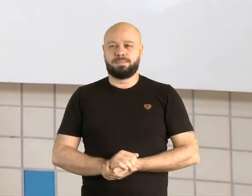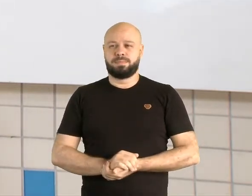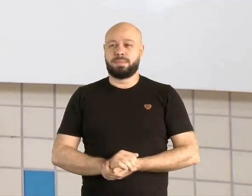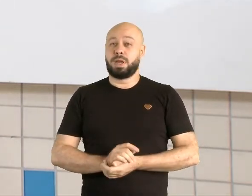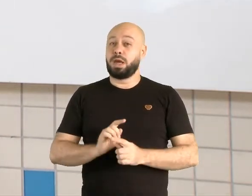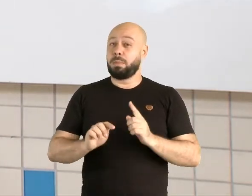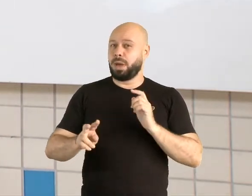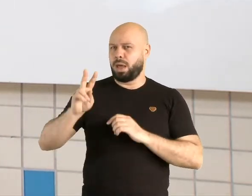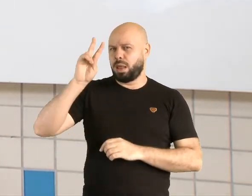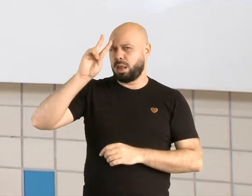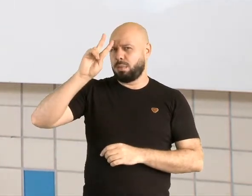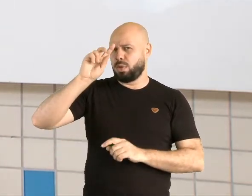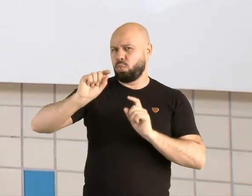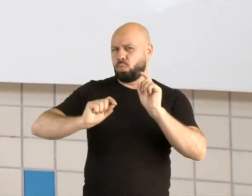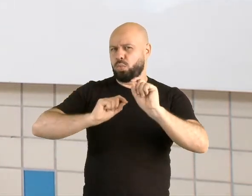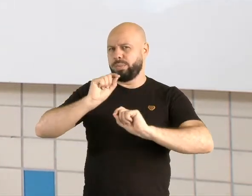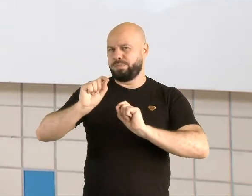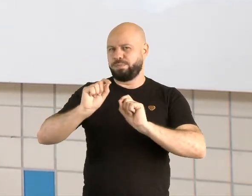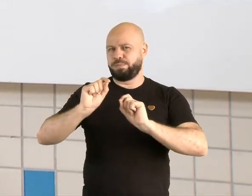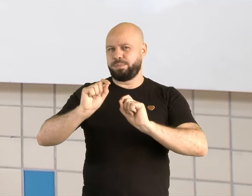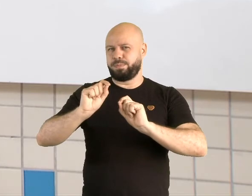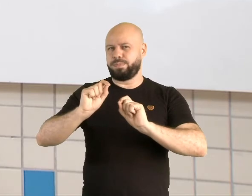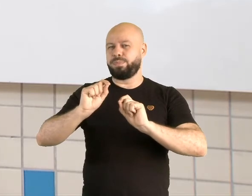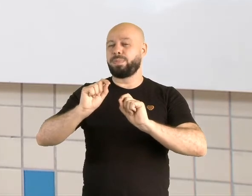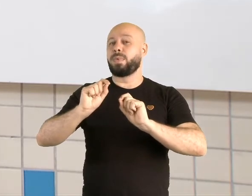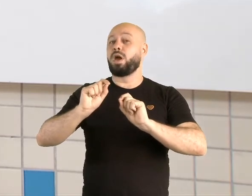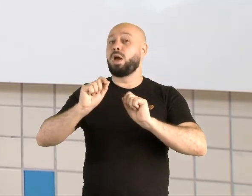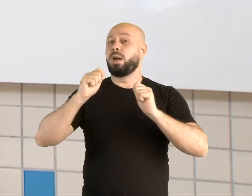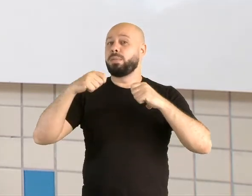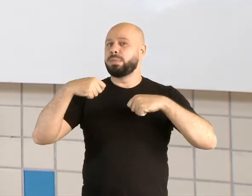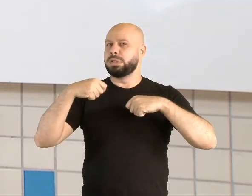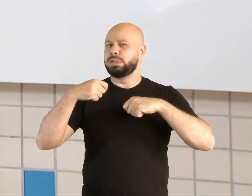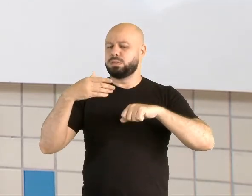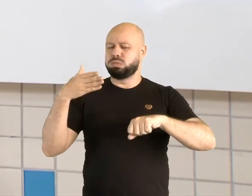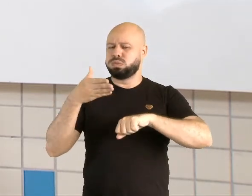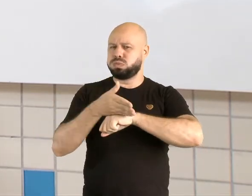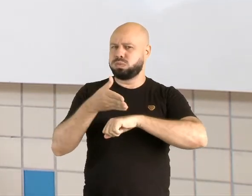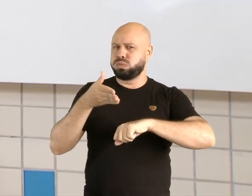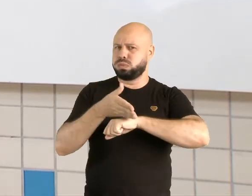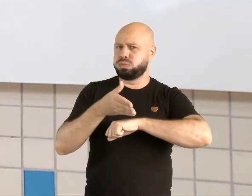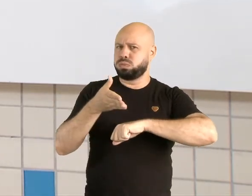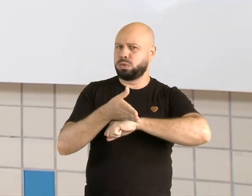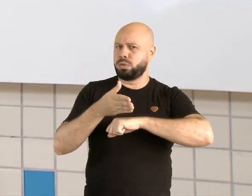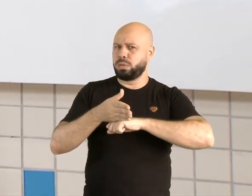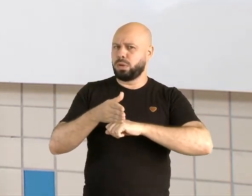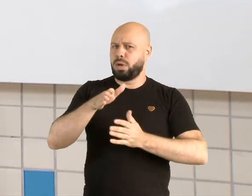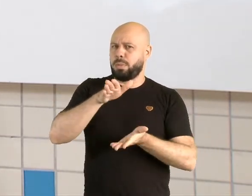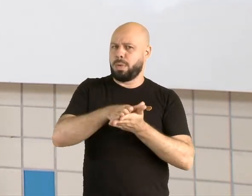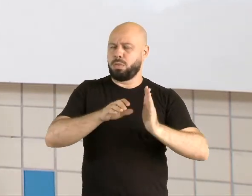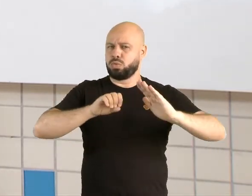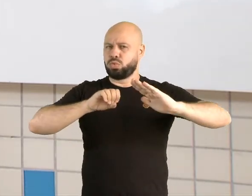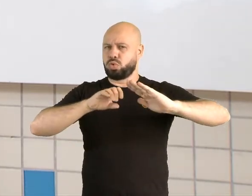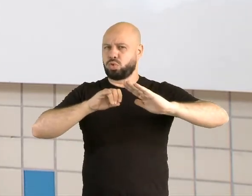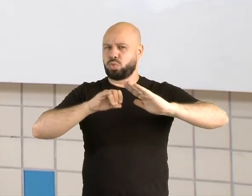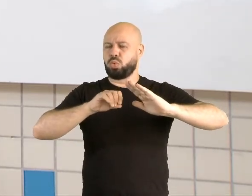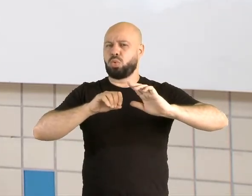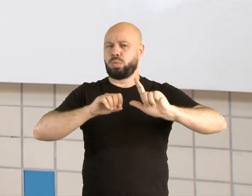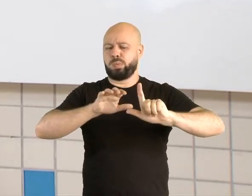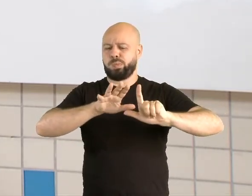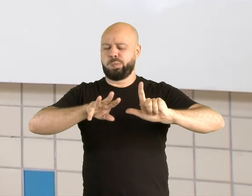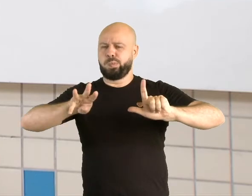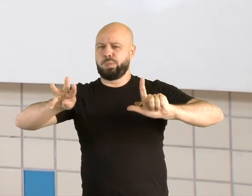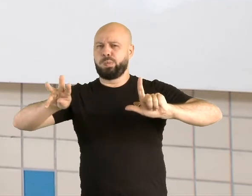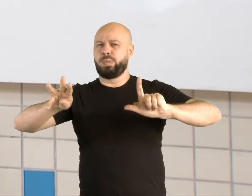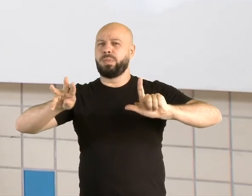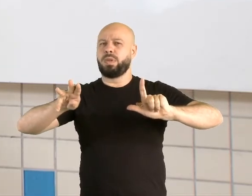sempre lembrando do acesso à plataforma Palmas Homeschool, no